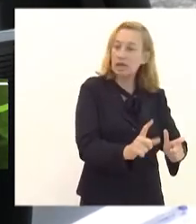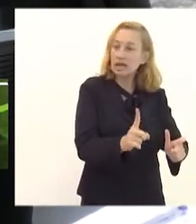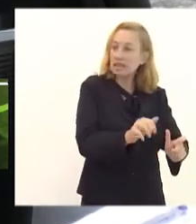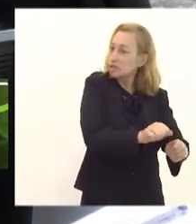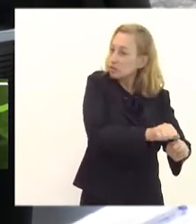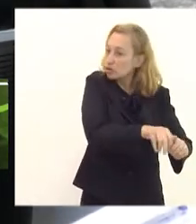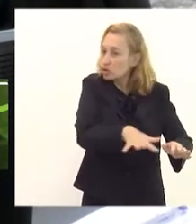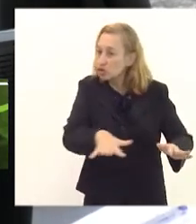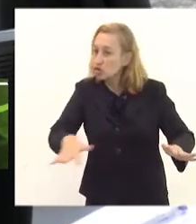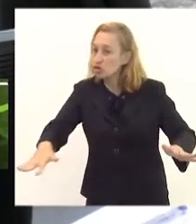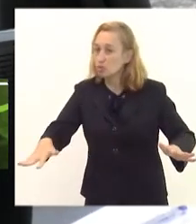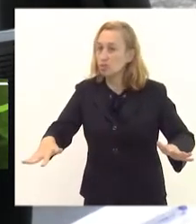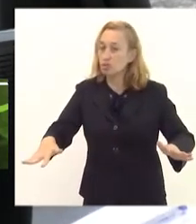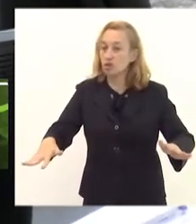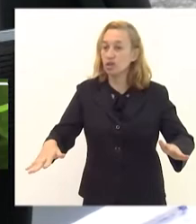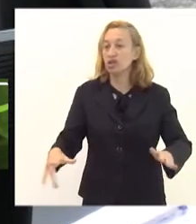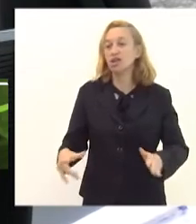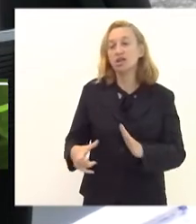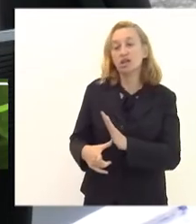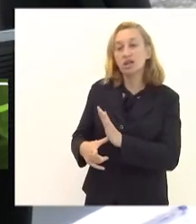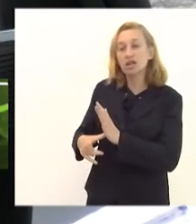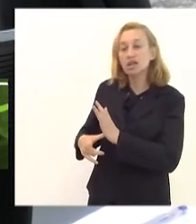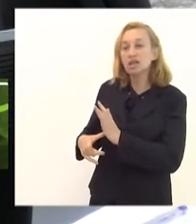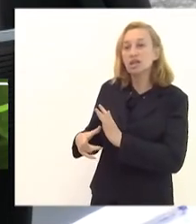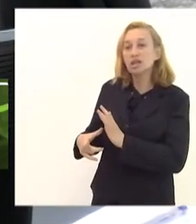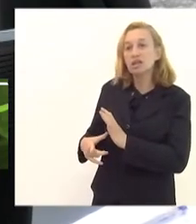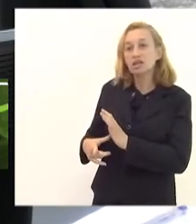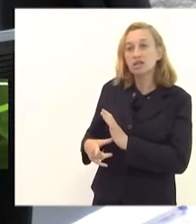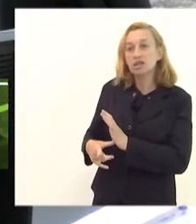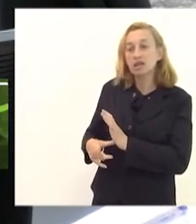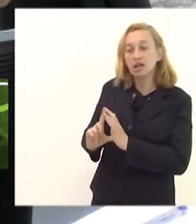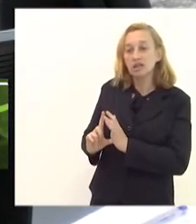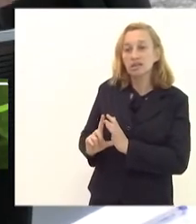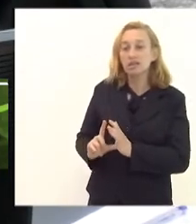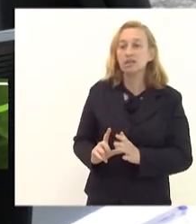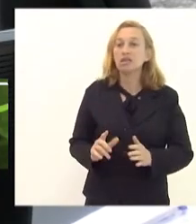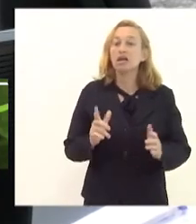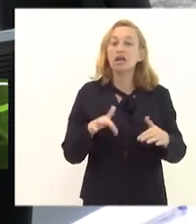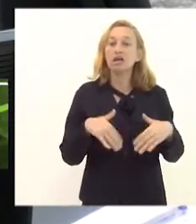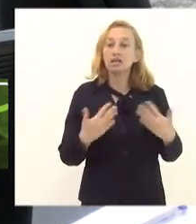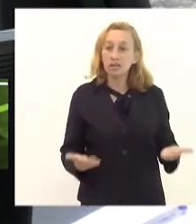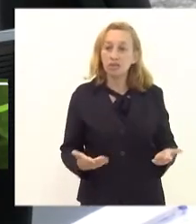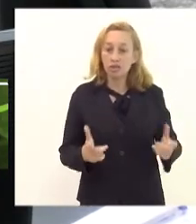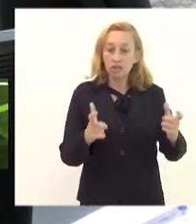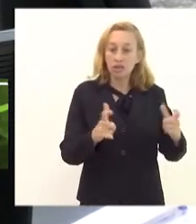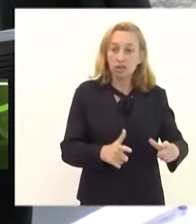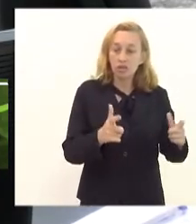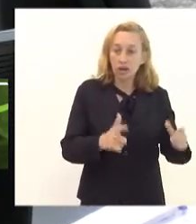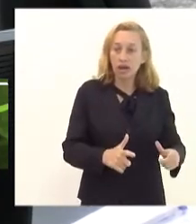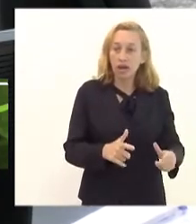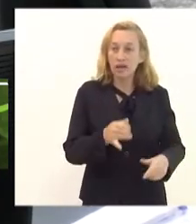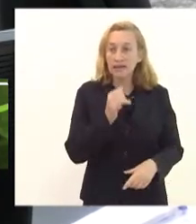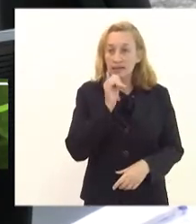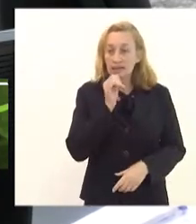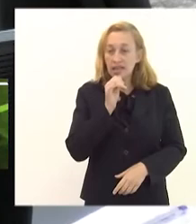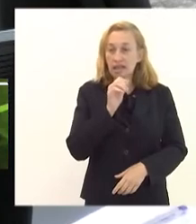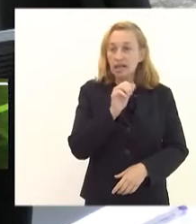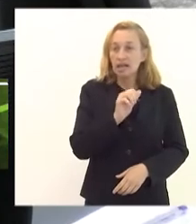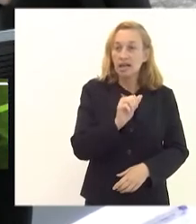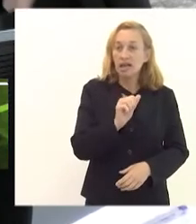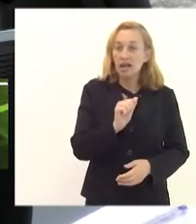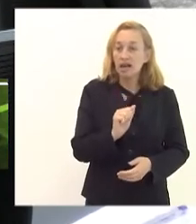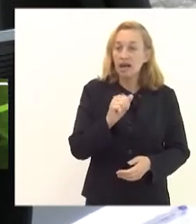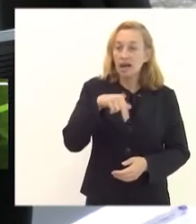distribuição equitativa que tinha. Então, naquele pluviômetro, por exemplo, lá de Angra dos